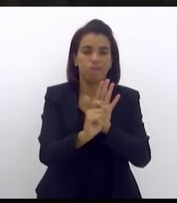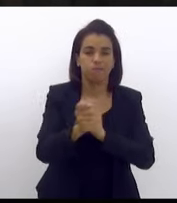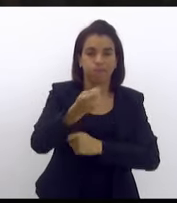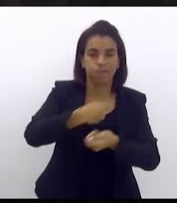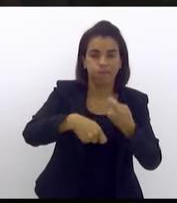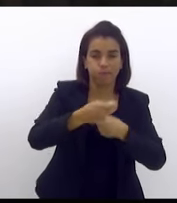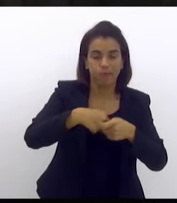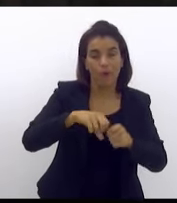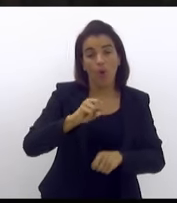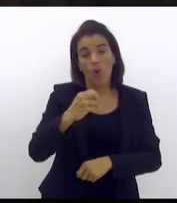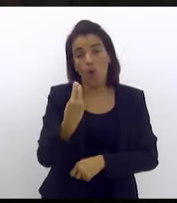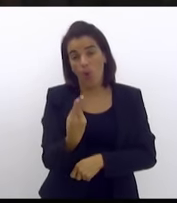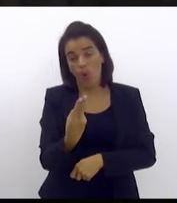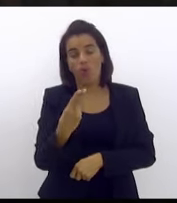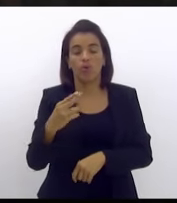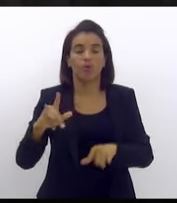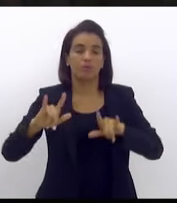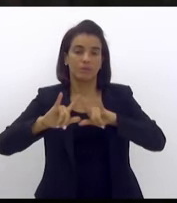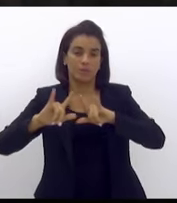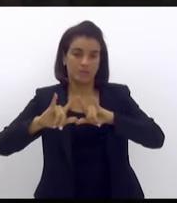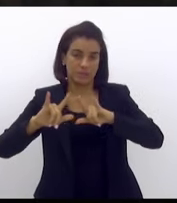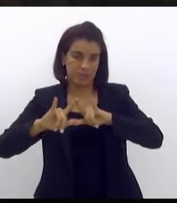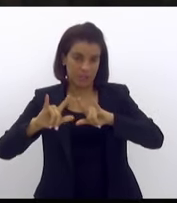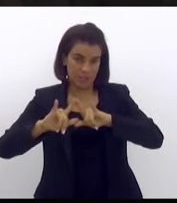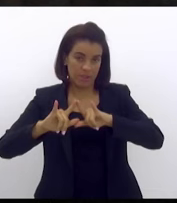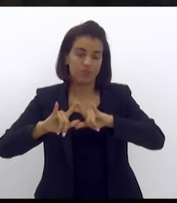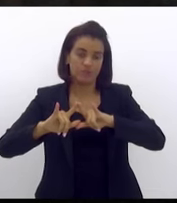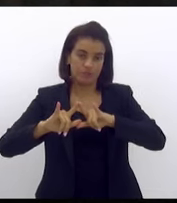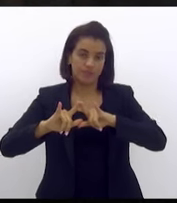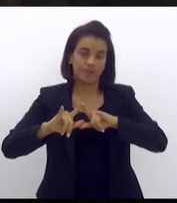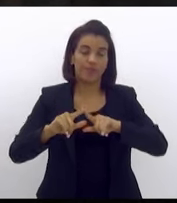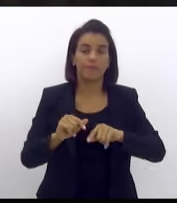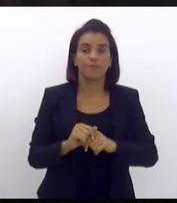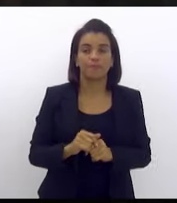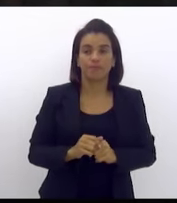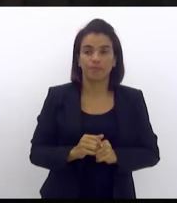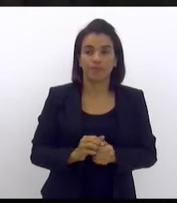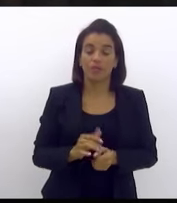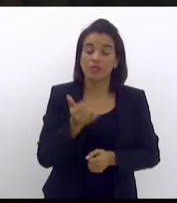comunidades dominadas por milicianos e